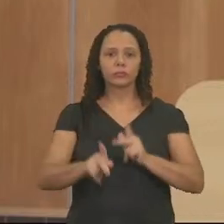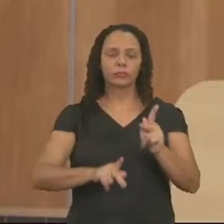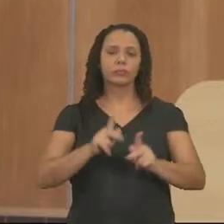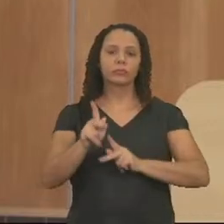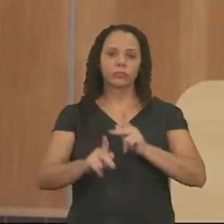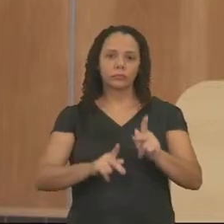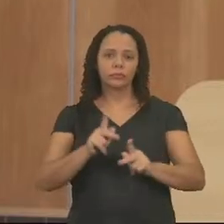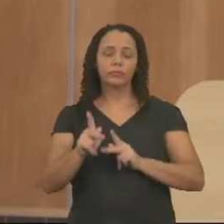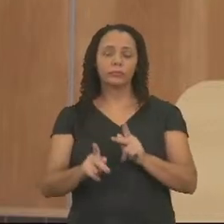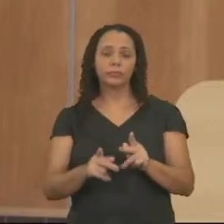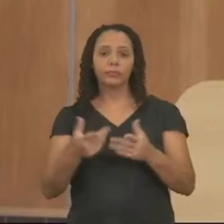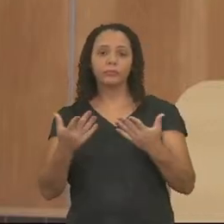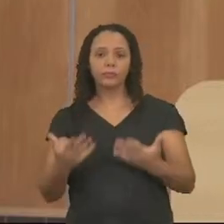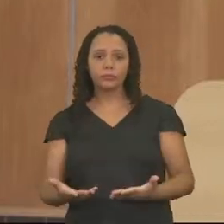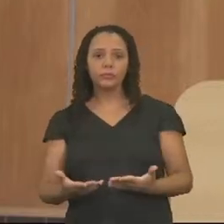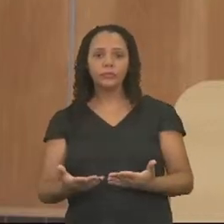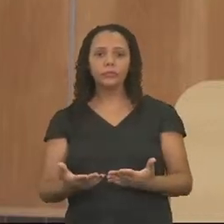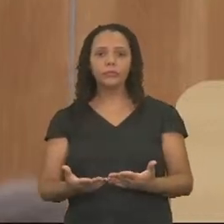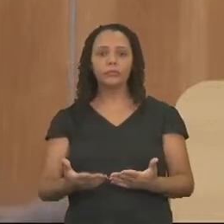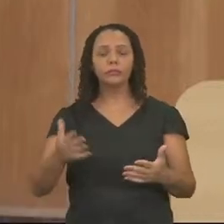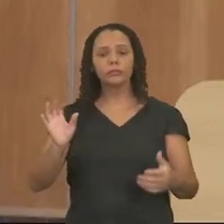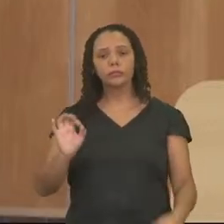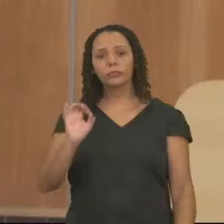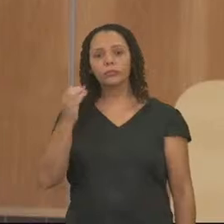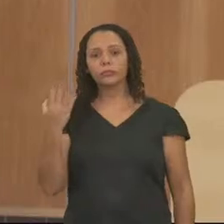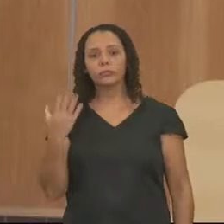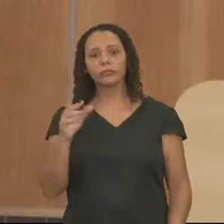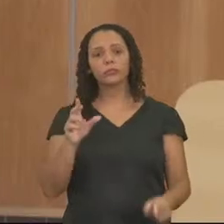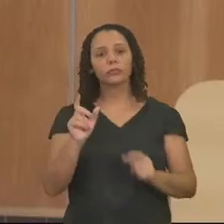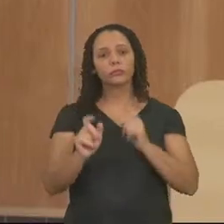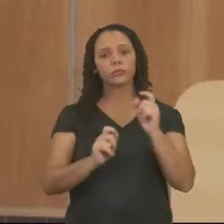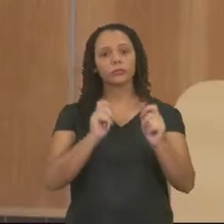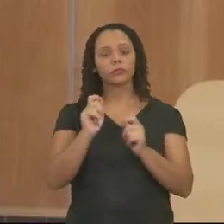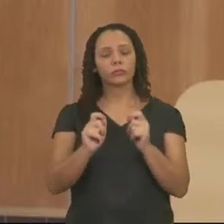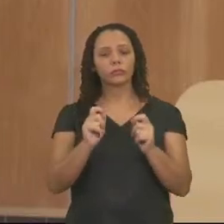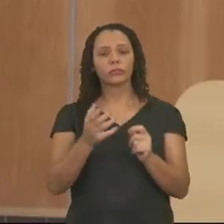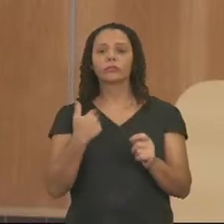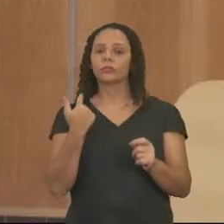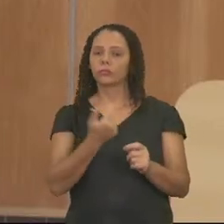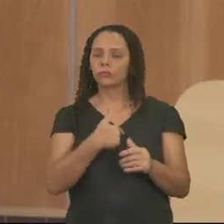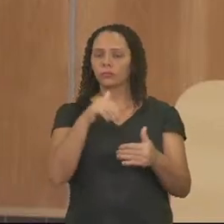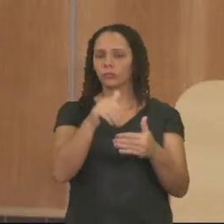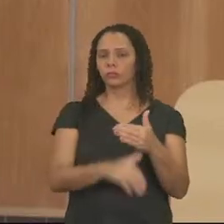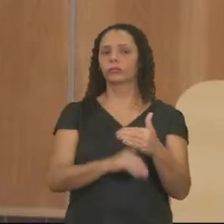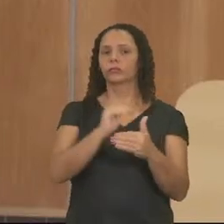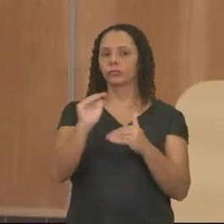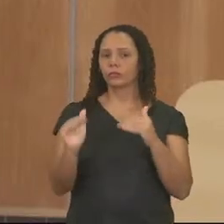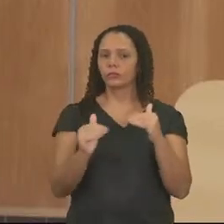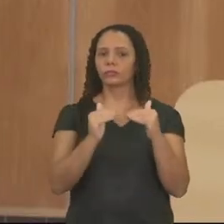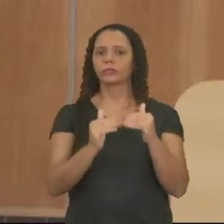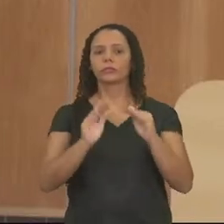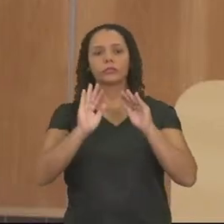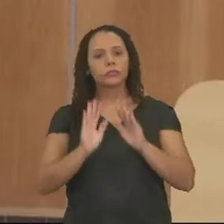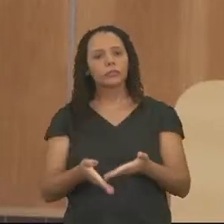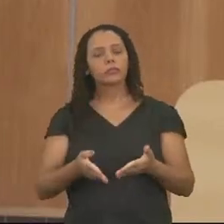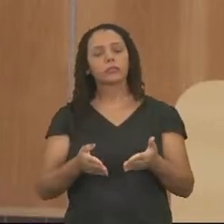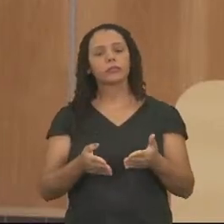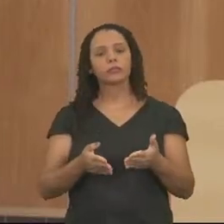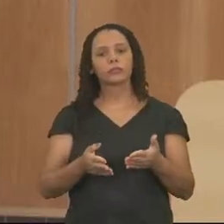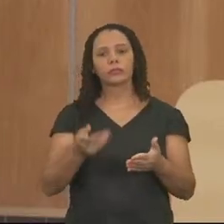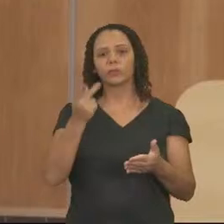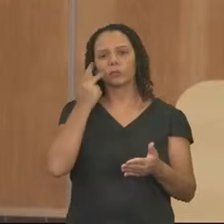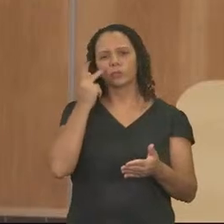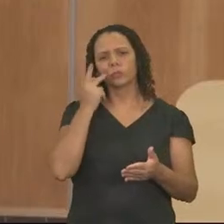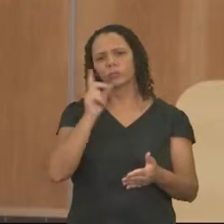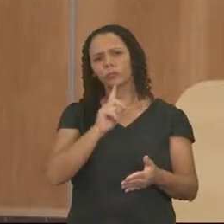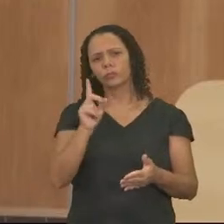povo. Então, o que acontece aqui? A gente vai votar favorável. Já tivemos, o Paulinho não estava